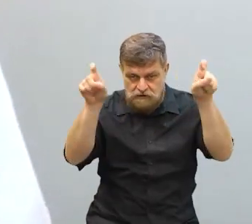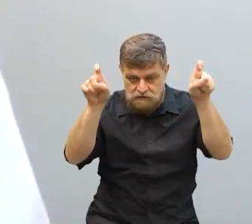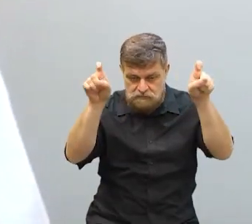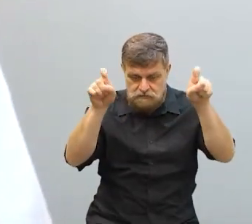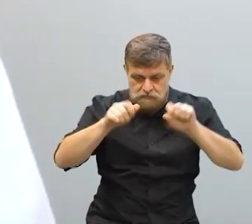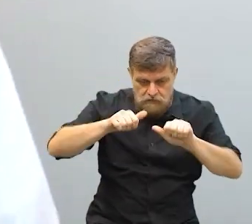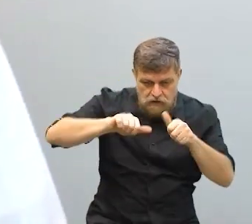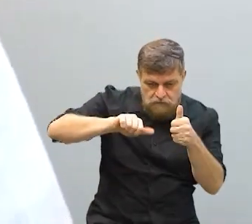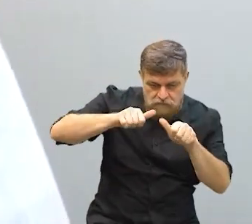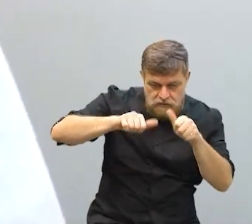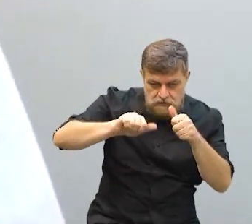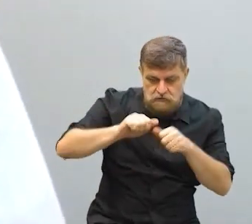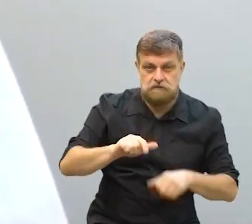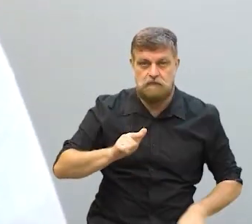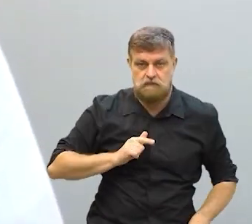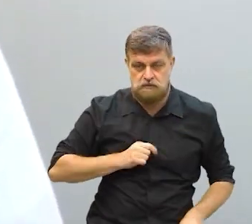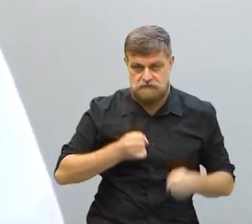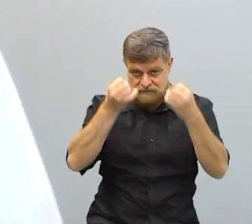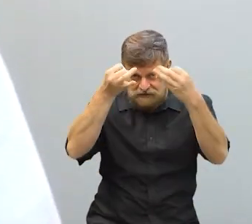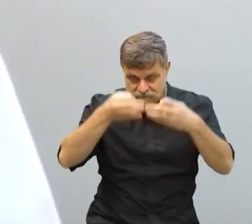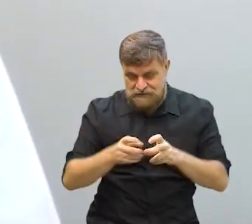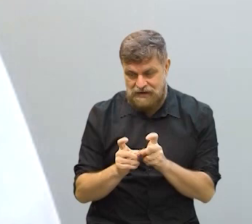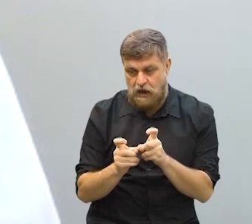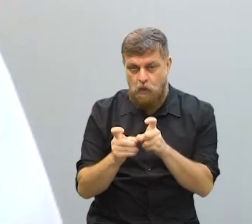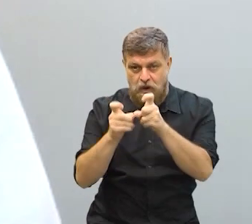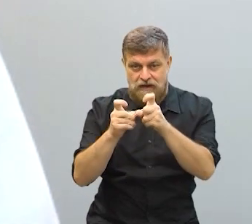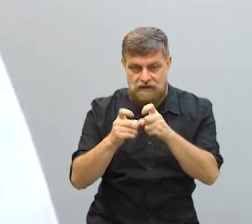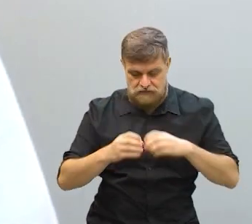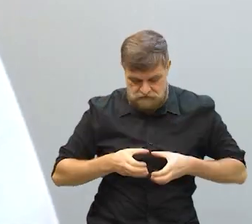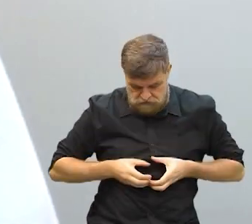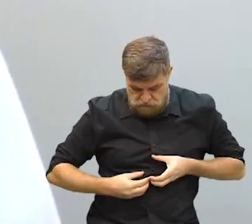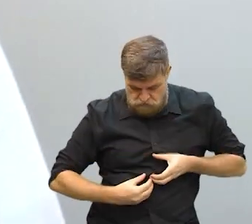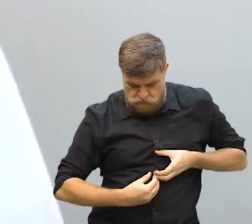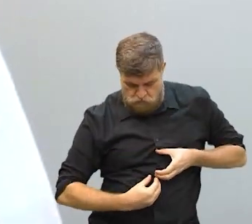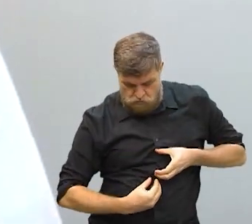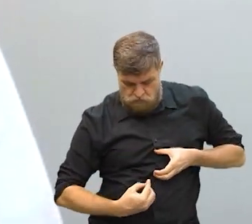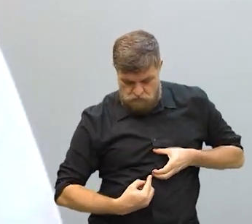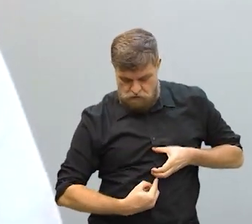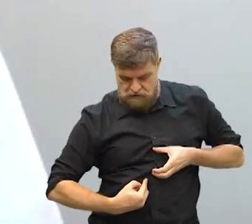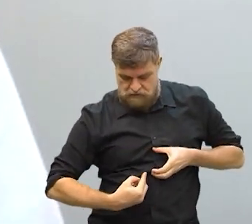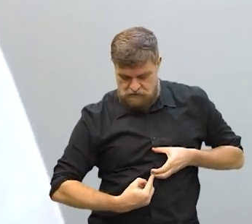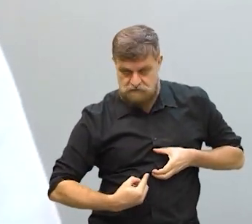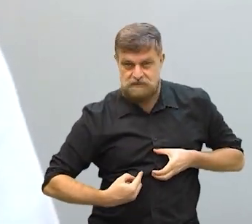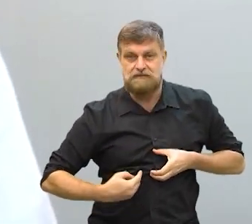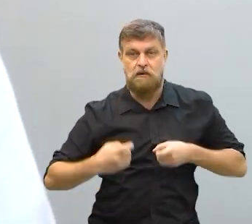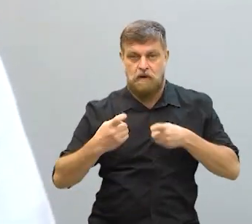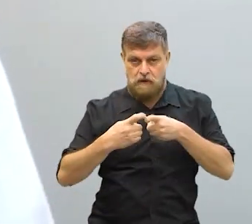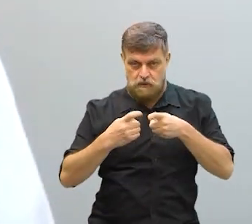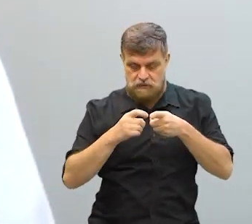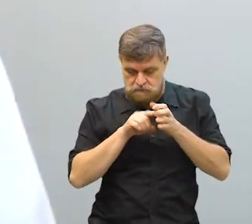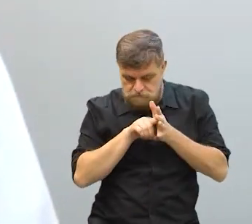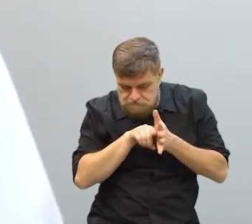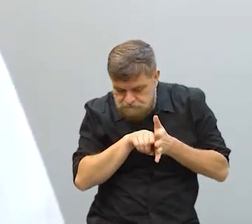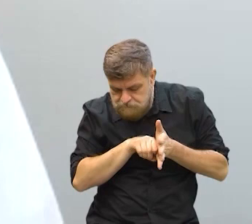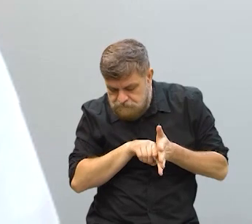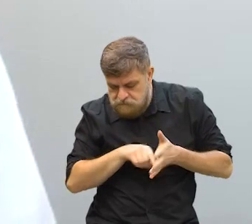consultório ginecológico. Então, quando nós falamos de câncer do colo uterino, é a essa porção do útero que a gente está se